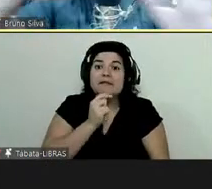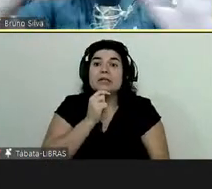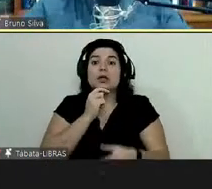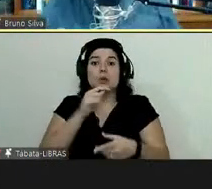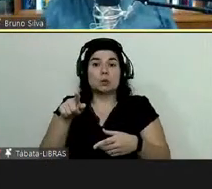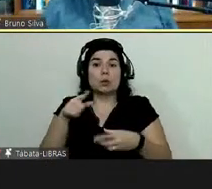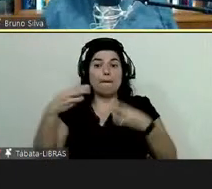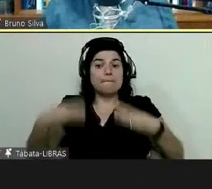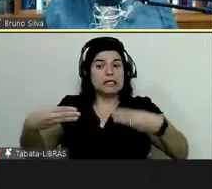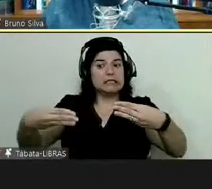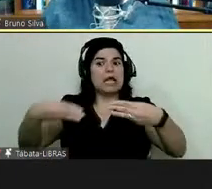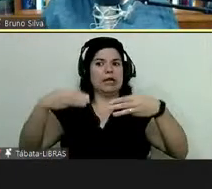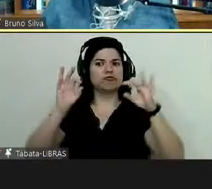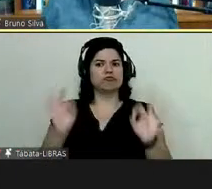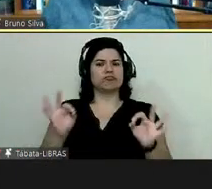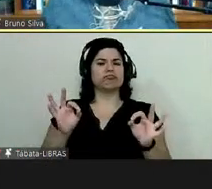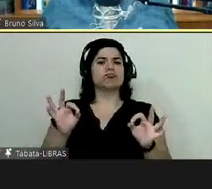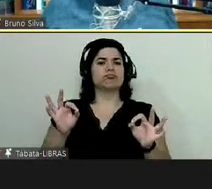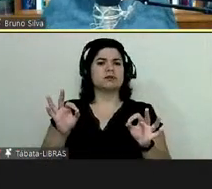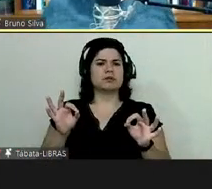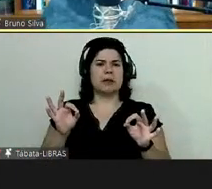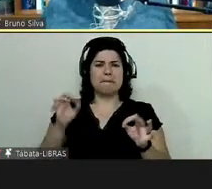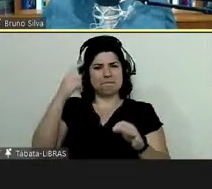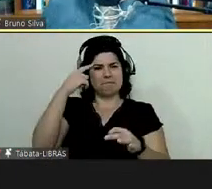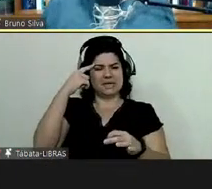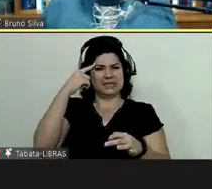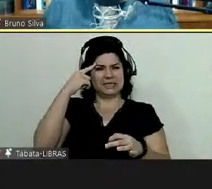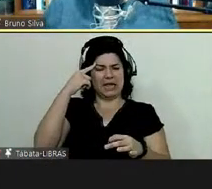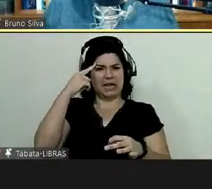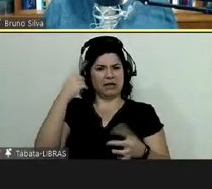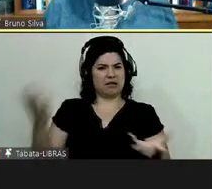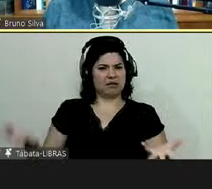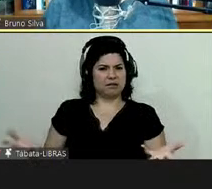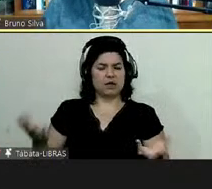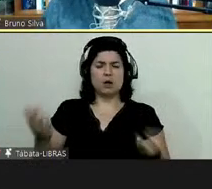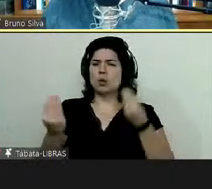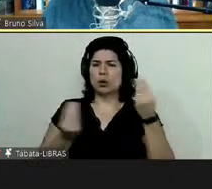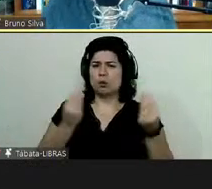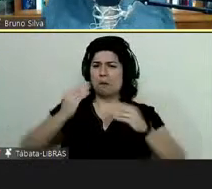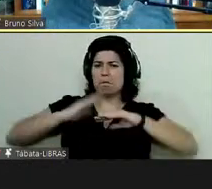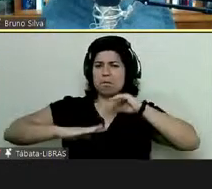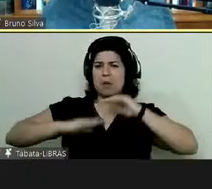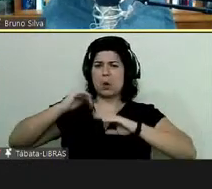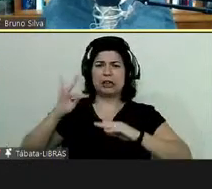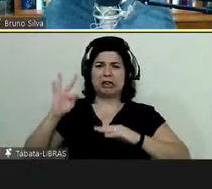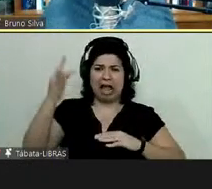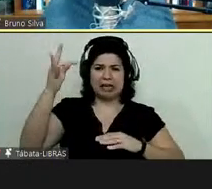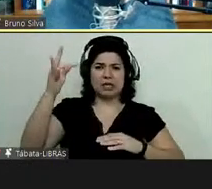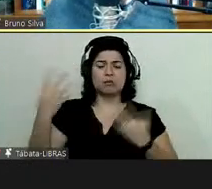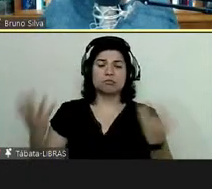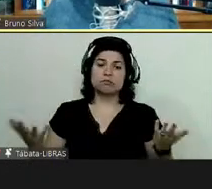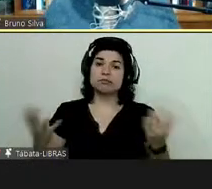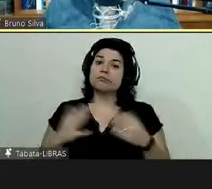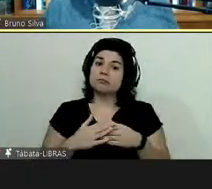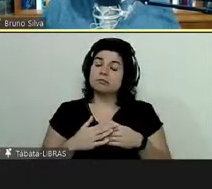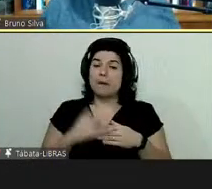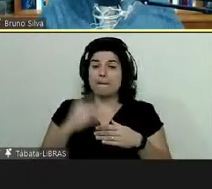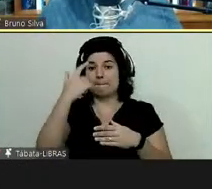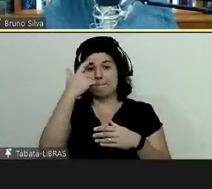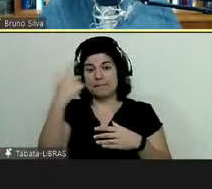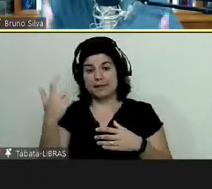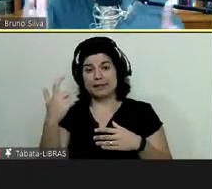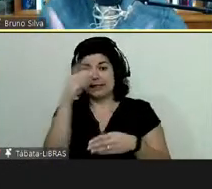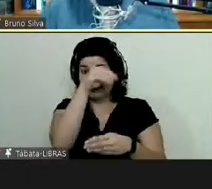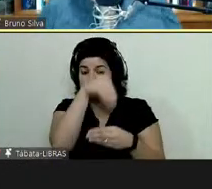técnicos como se os caras fossem né agir só Tecnicamente para né gente para conversa para boi dormir né se é